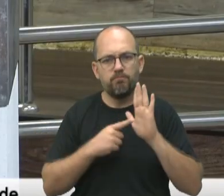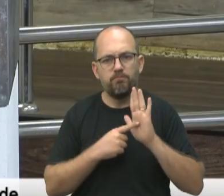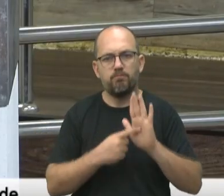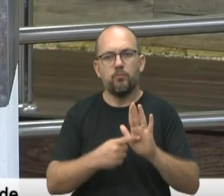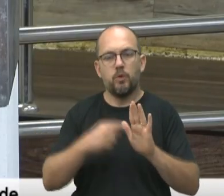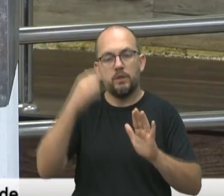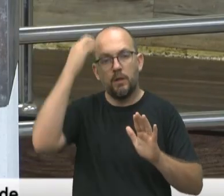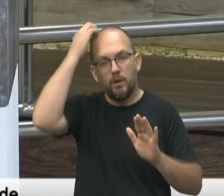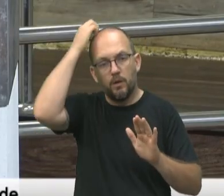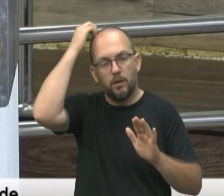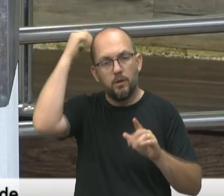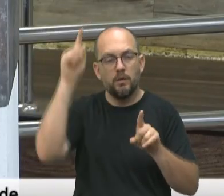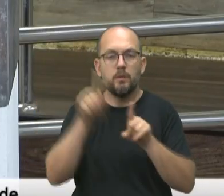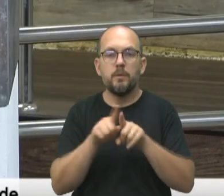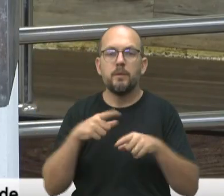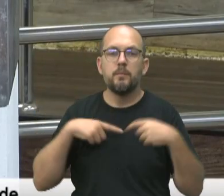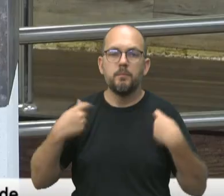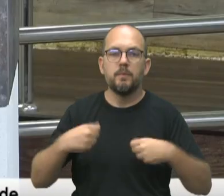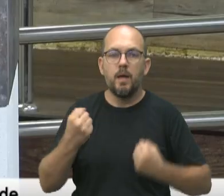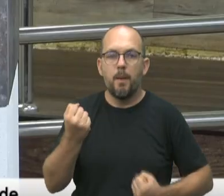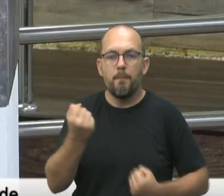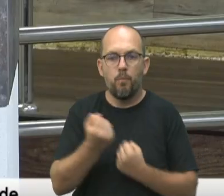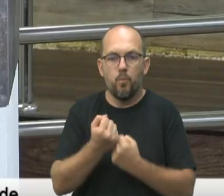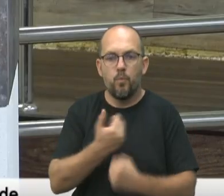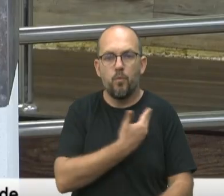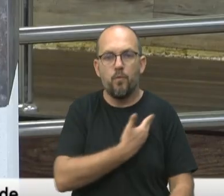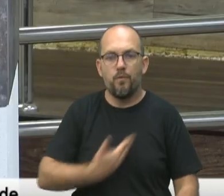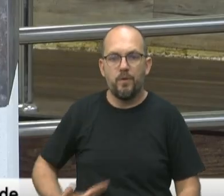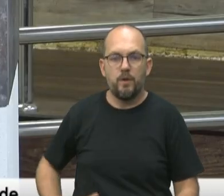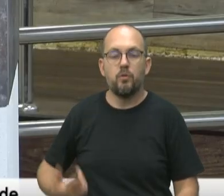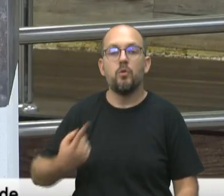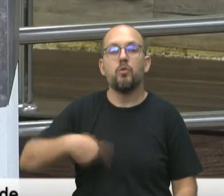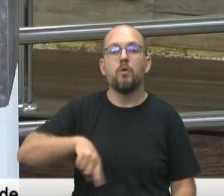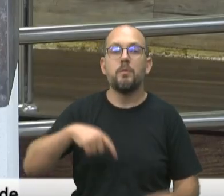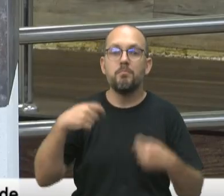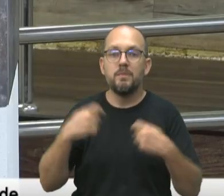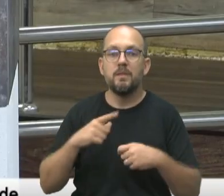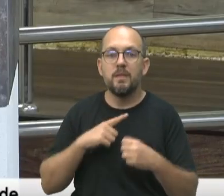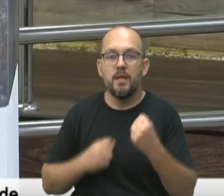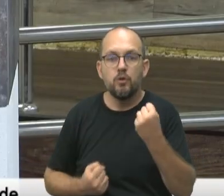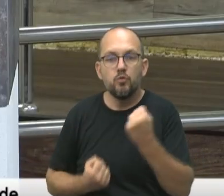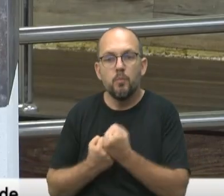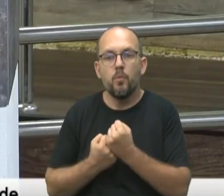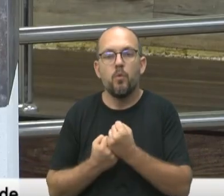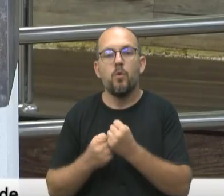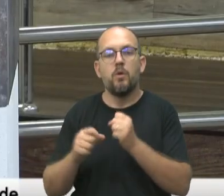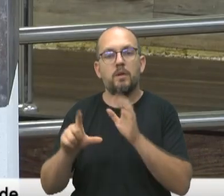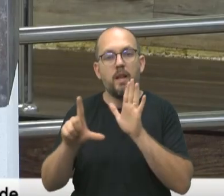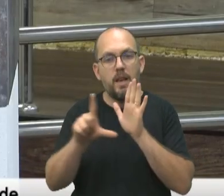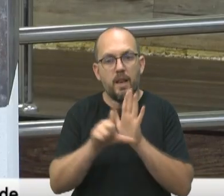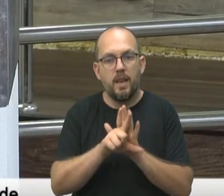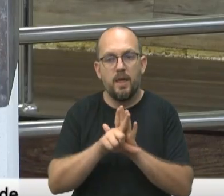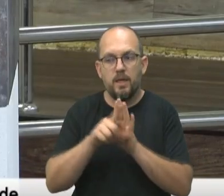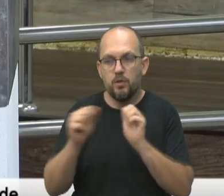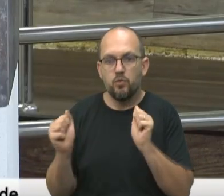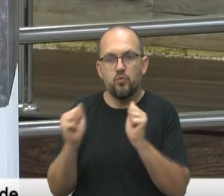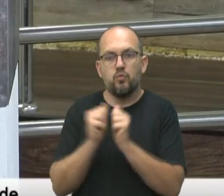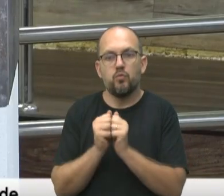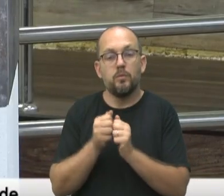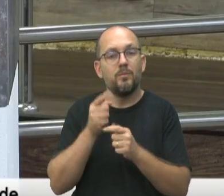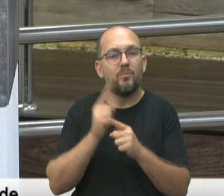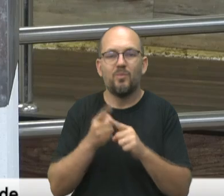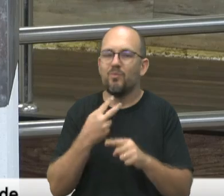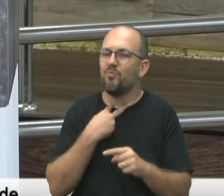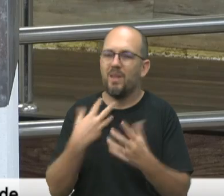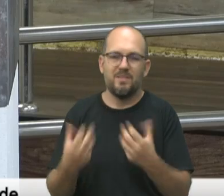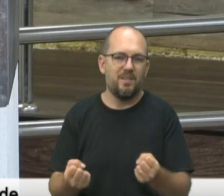ter apoio do Estado para isso. A gente tem que ter o suporte e a legislação do nosso lado, porque é